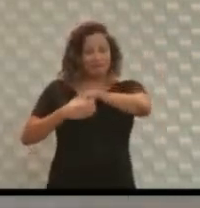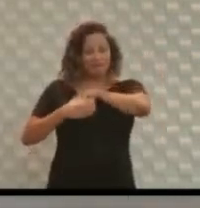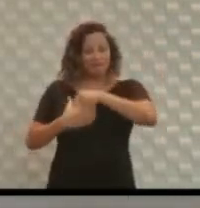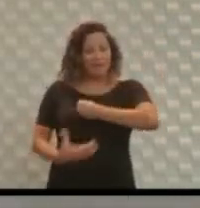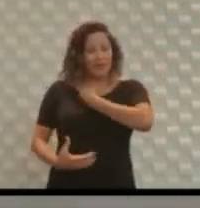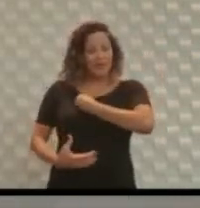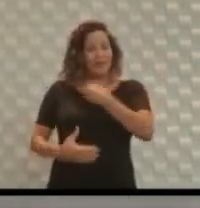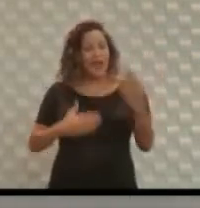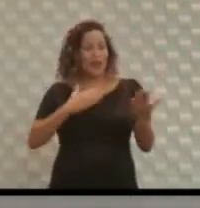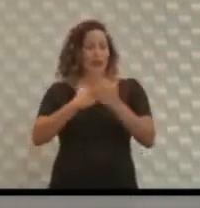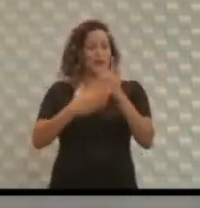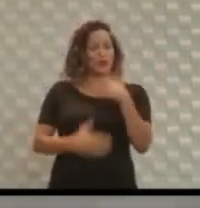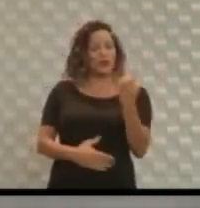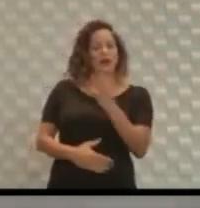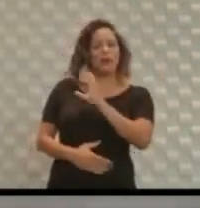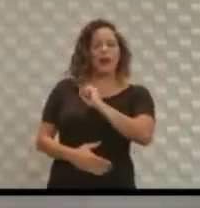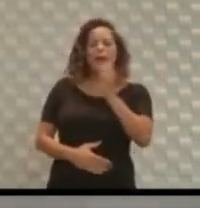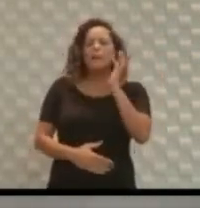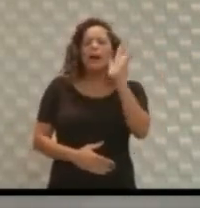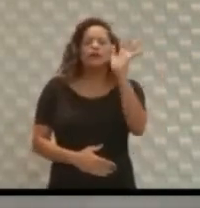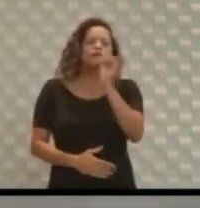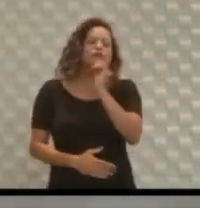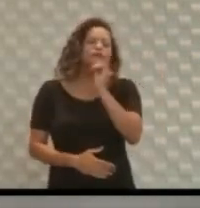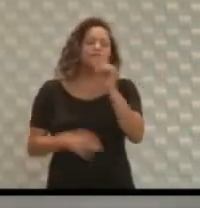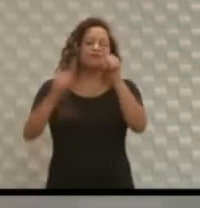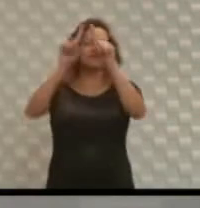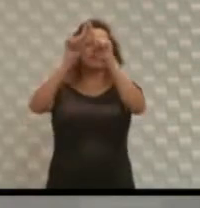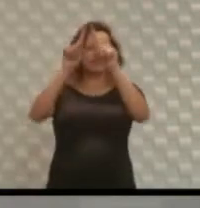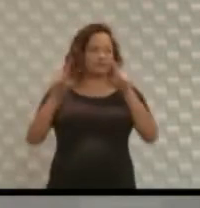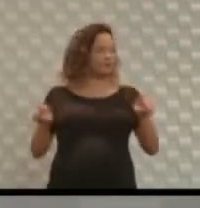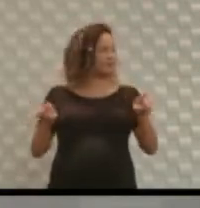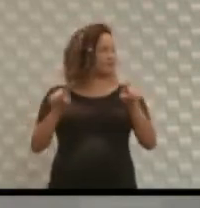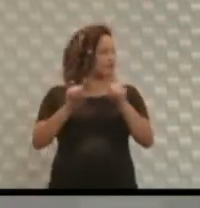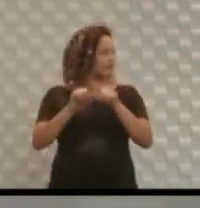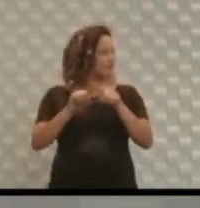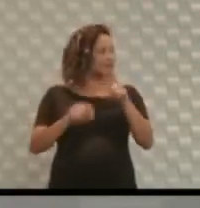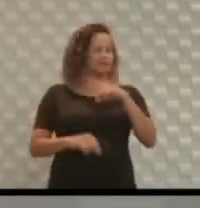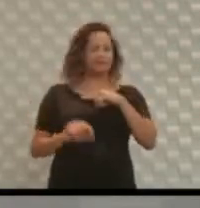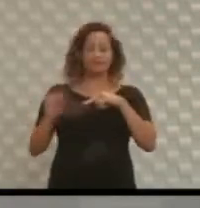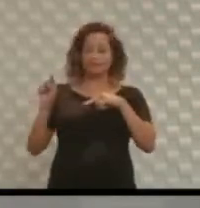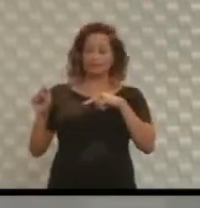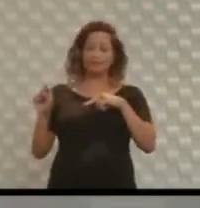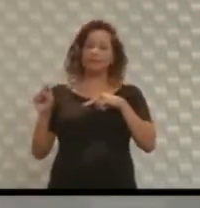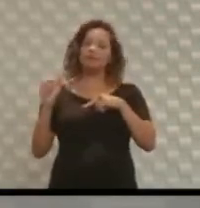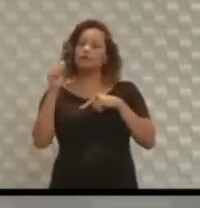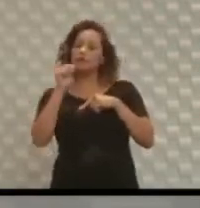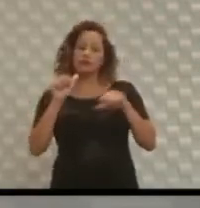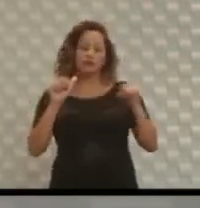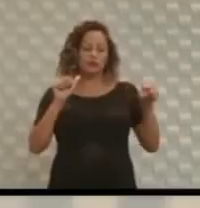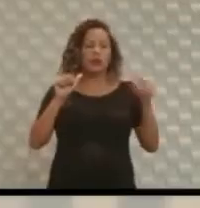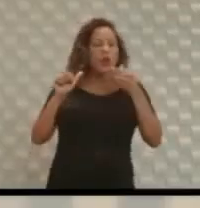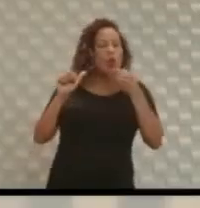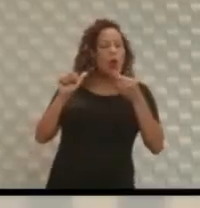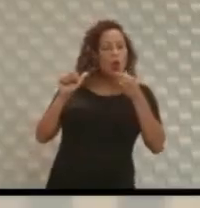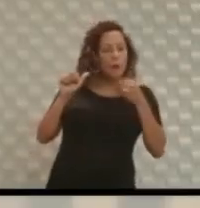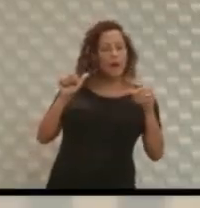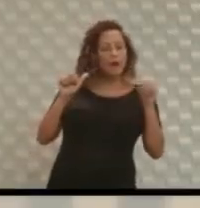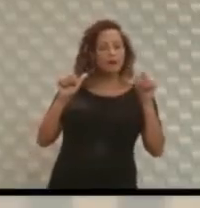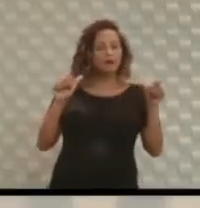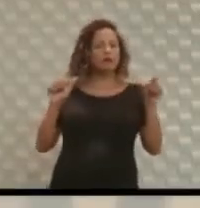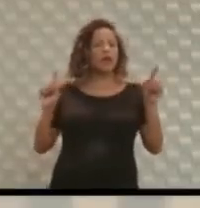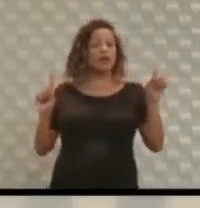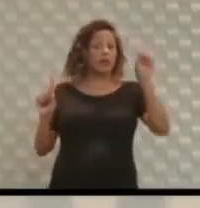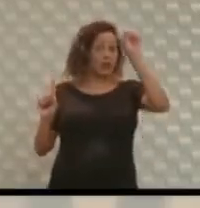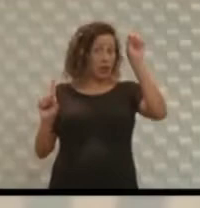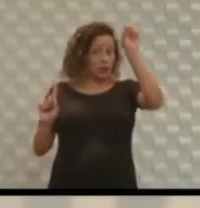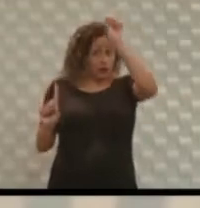você imagina um triângulo, aqui está a mulher numa ponta, aqui está o homem, à medida, e Deus em